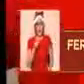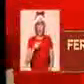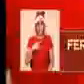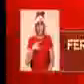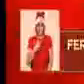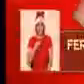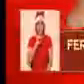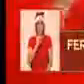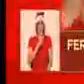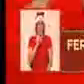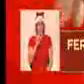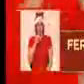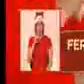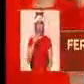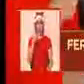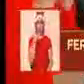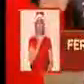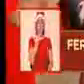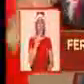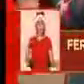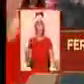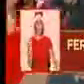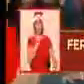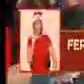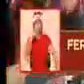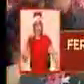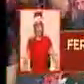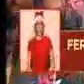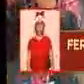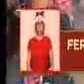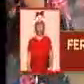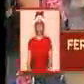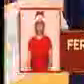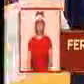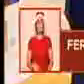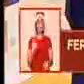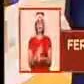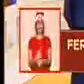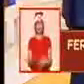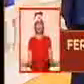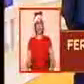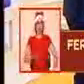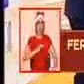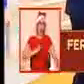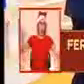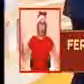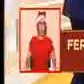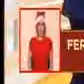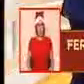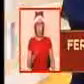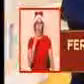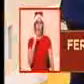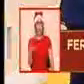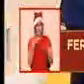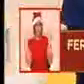do Correia Marques. Feliz Natal, Feliz Natal, Feliz Natal. Feliz Natal também da... Ó, Sr. Fernando! Ó, Sr.